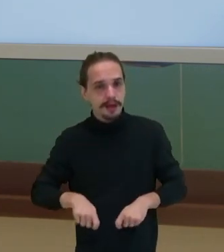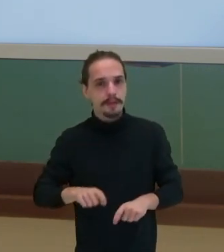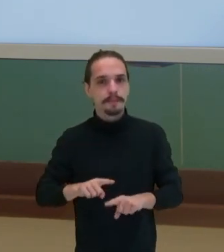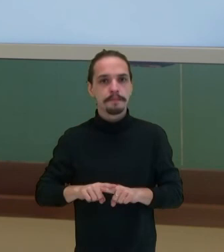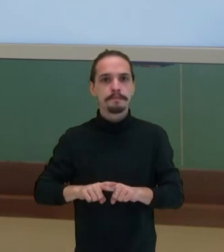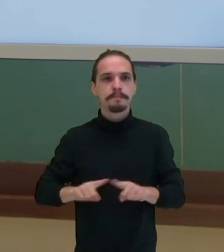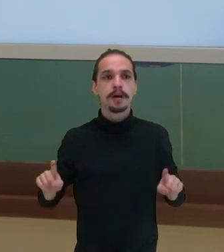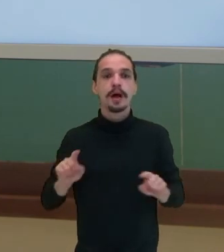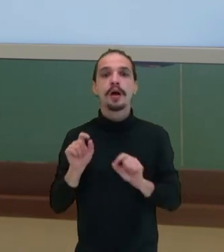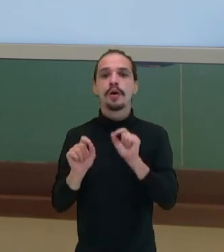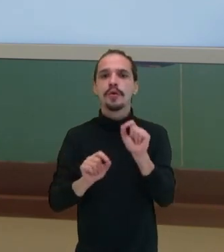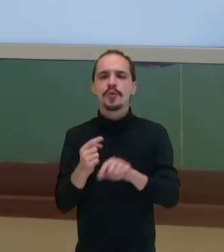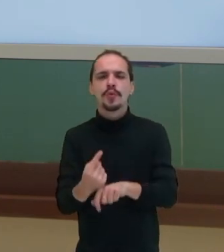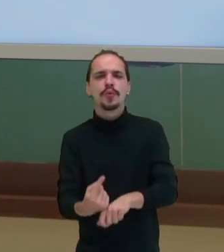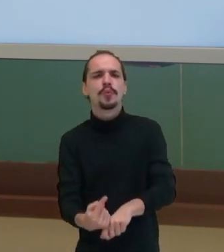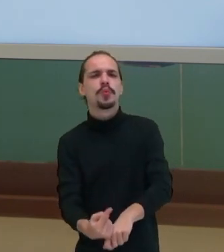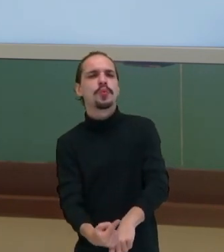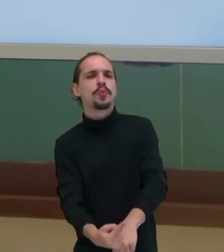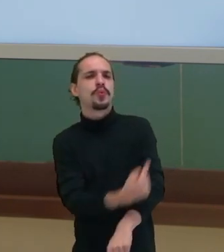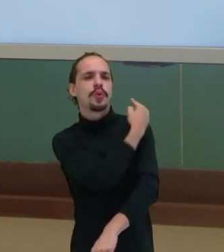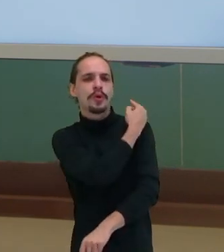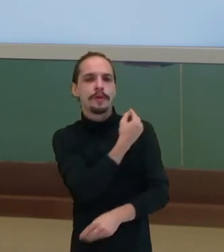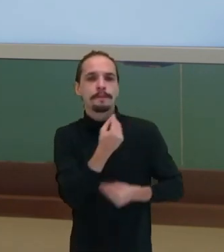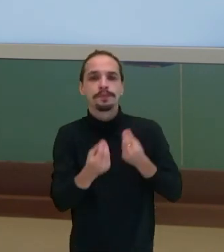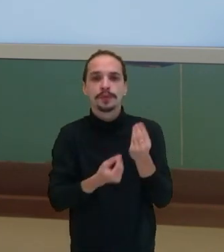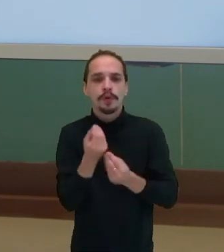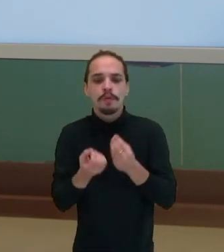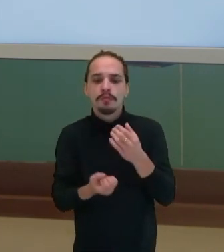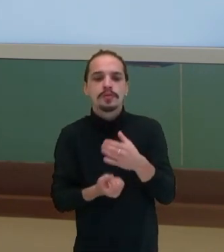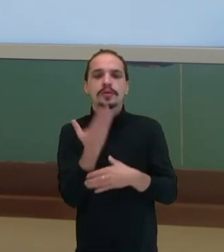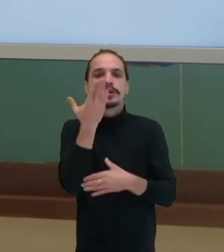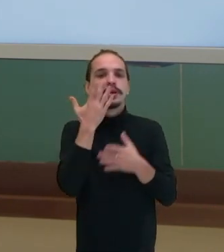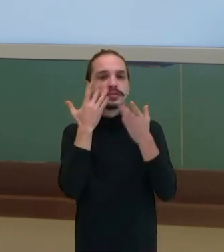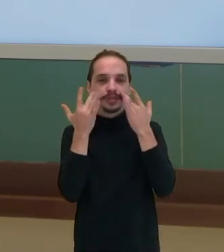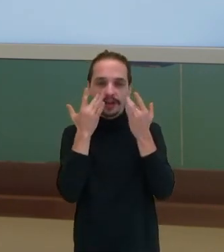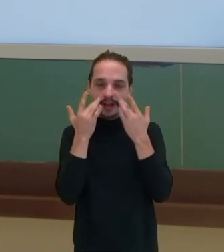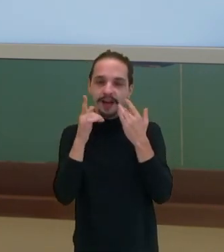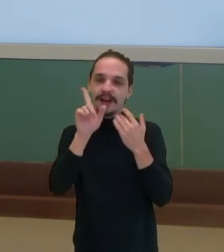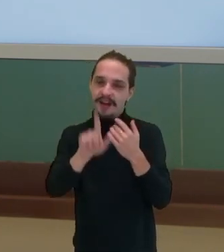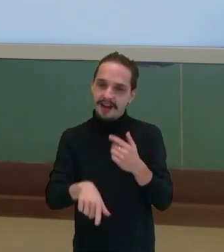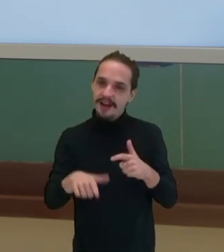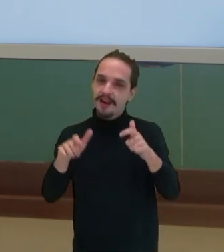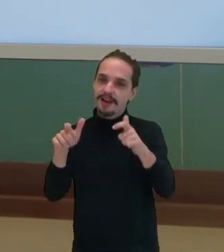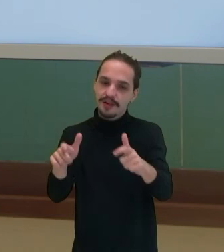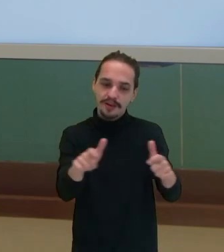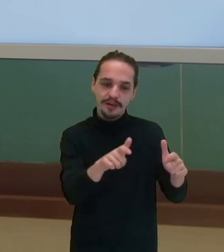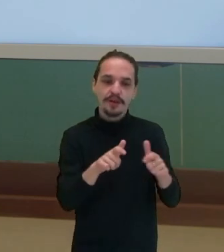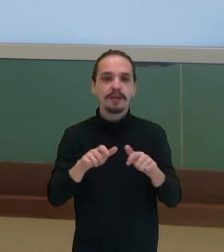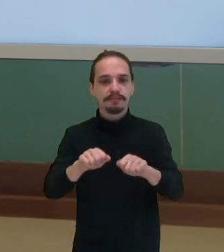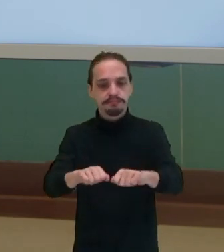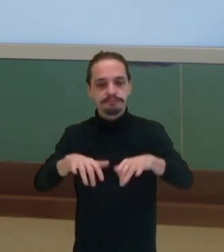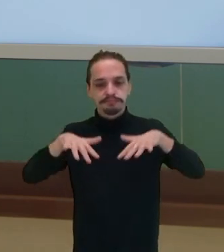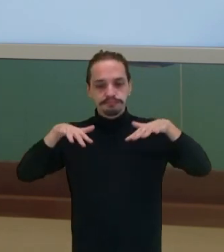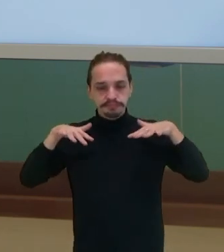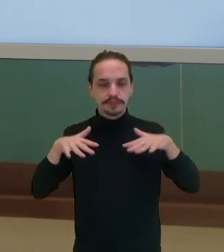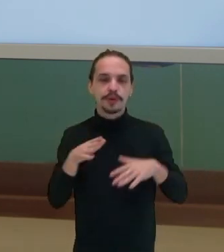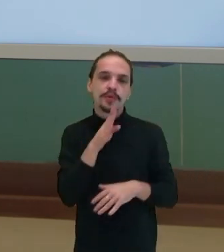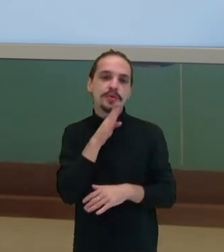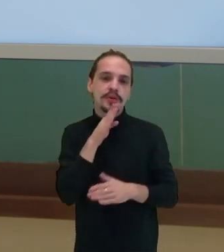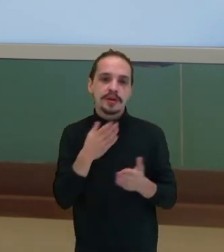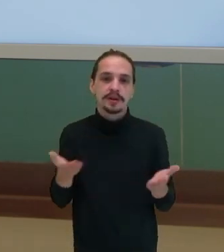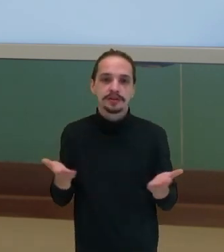a gente falou no início, como surgiu, né, o teatro? Ele surgiu nesses espaços, né? O teatro como conhecemos hoje.